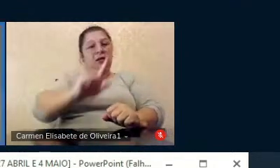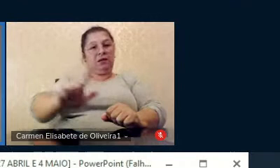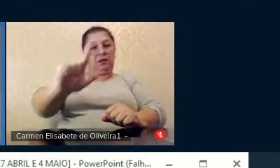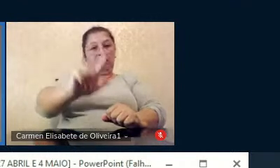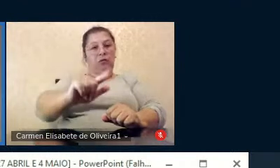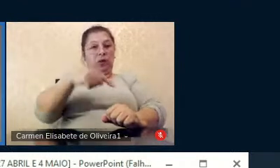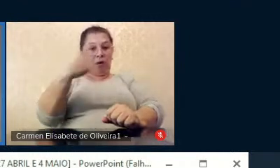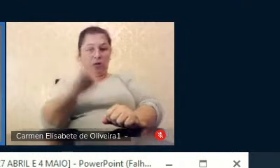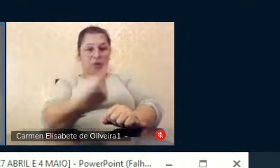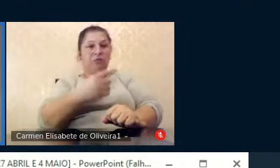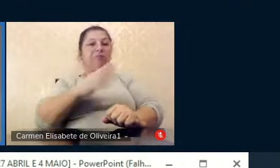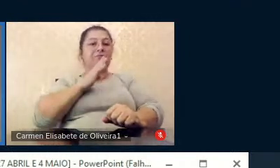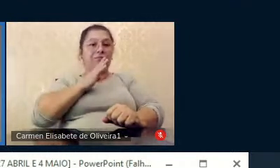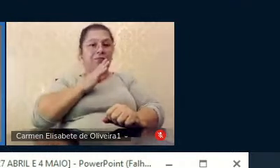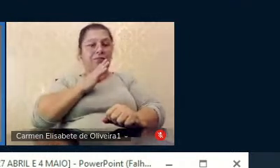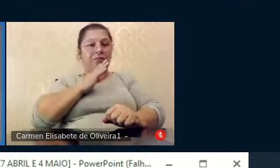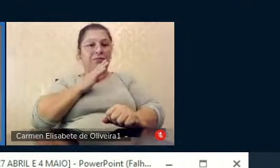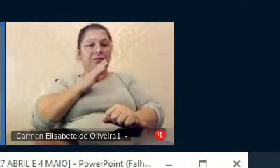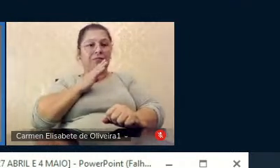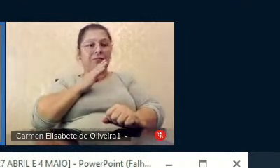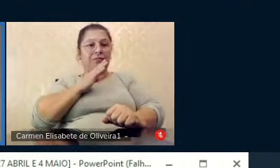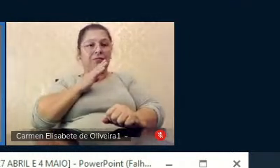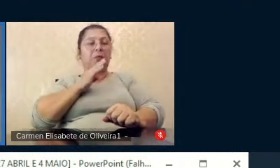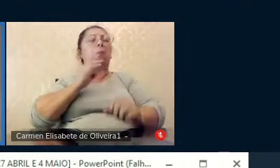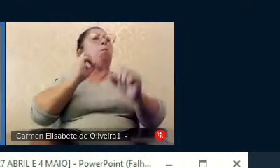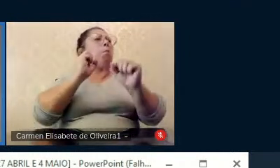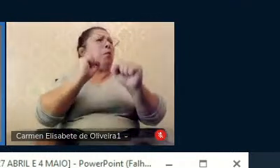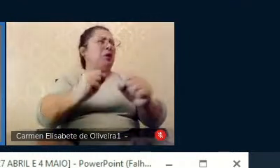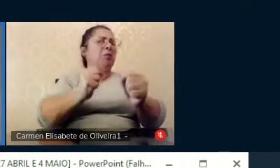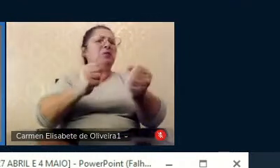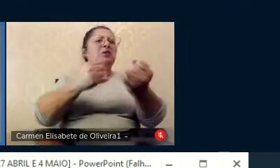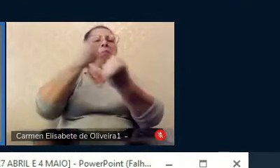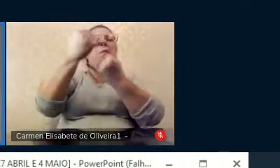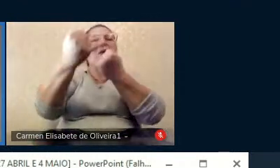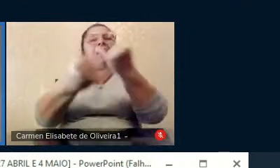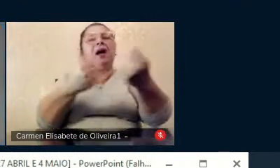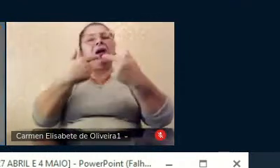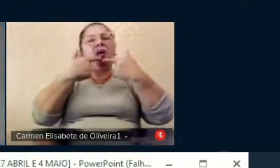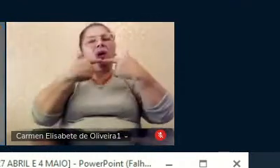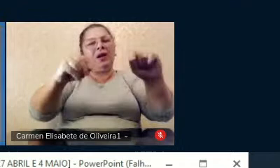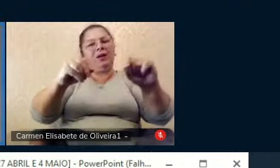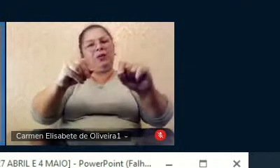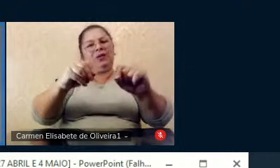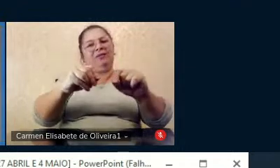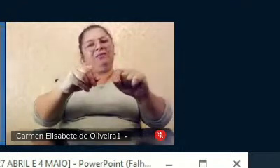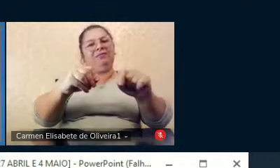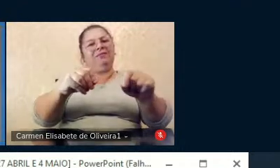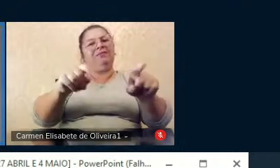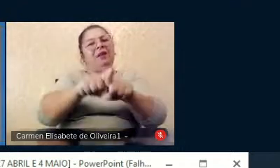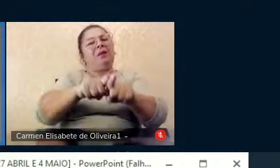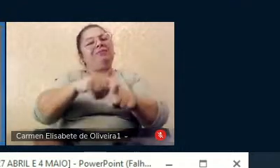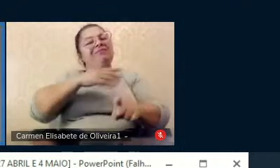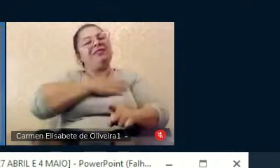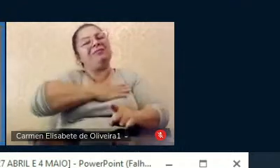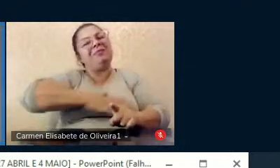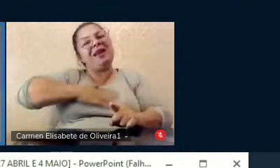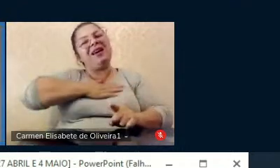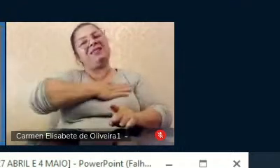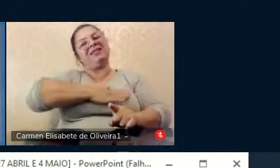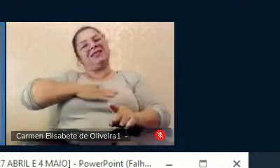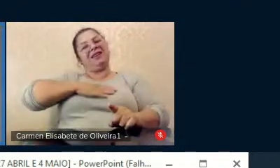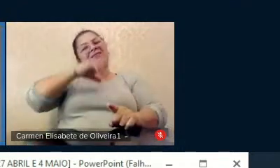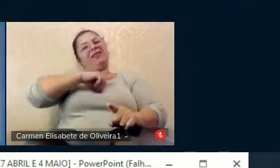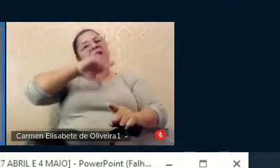conhecemos hoje, ela nos permite brincar com a língua. Ela gera prazer, tanto